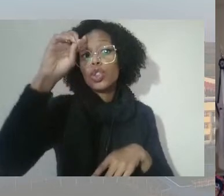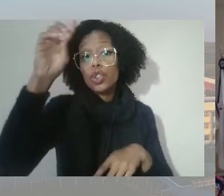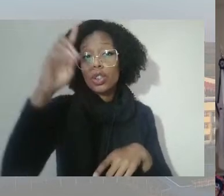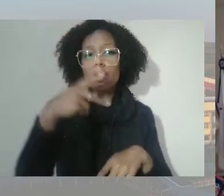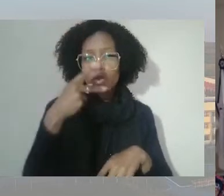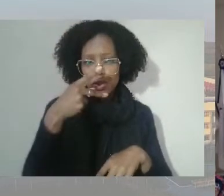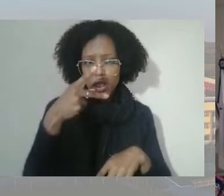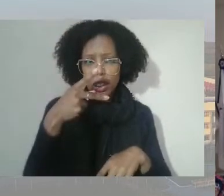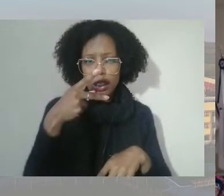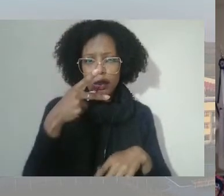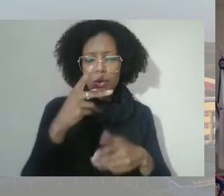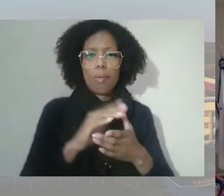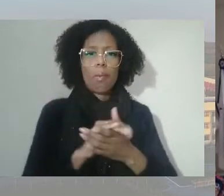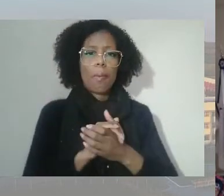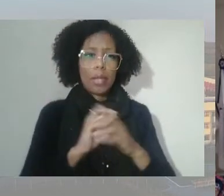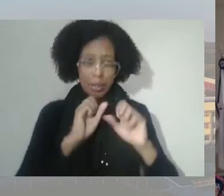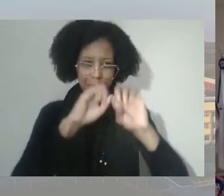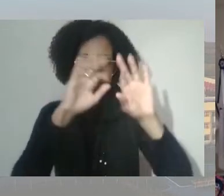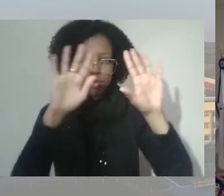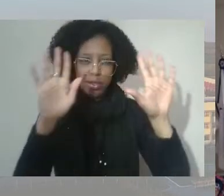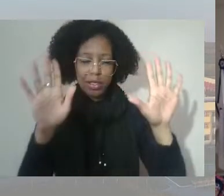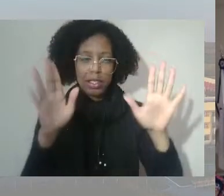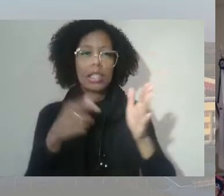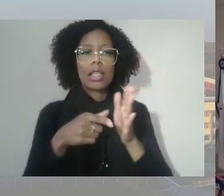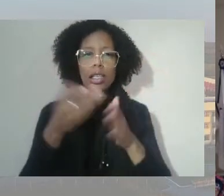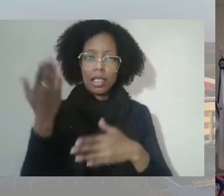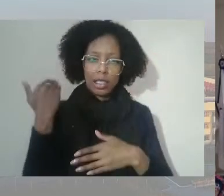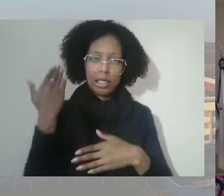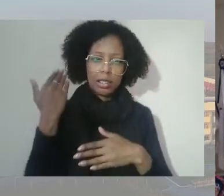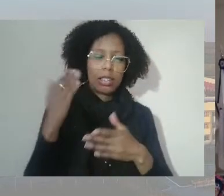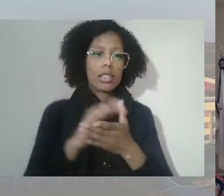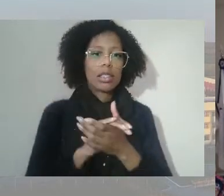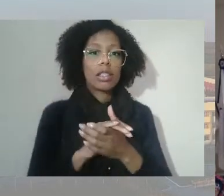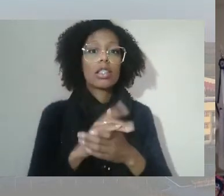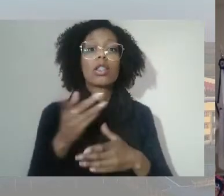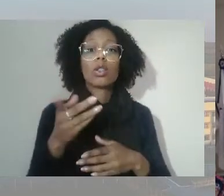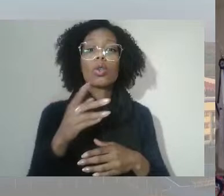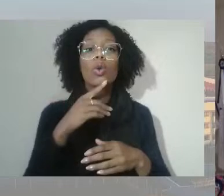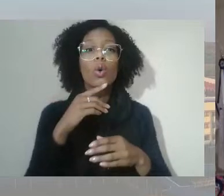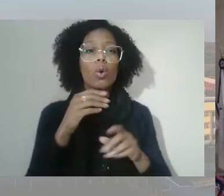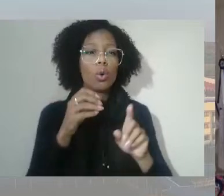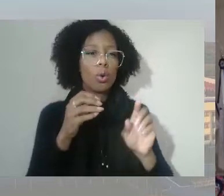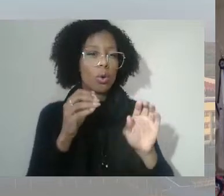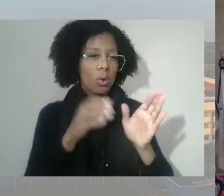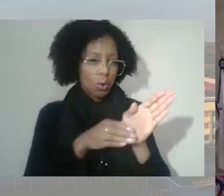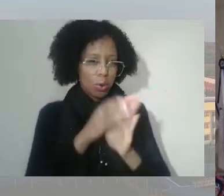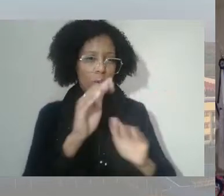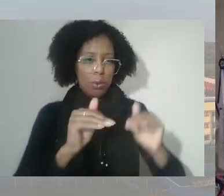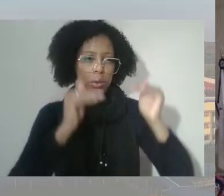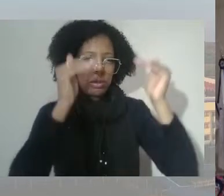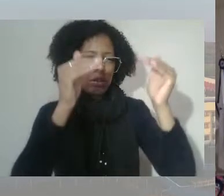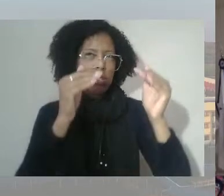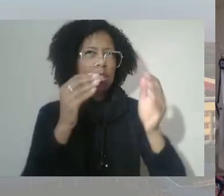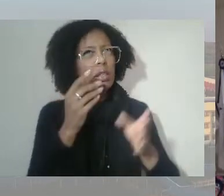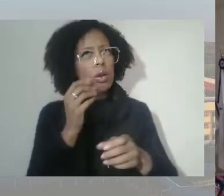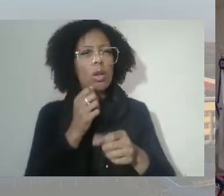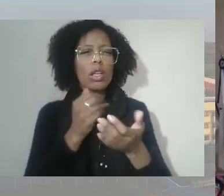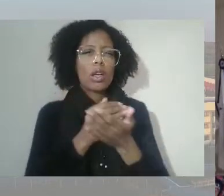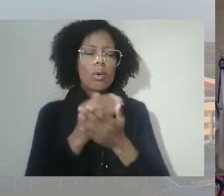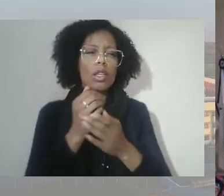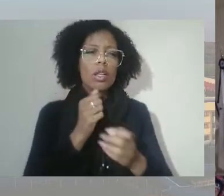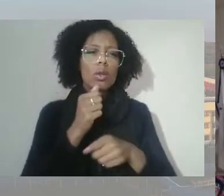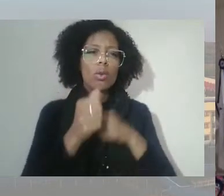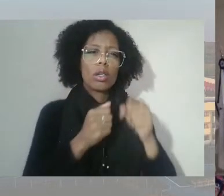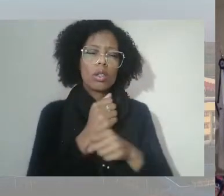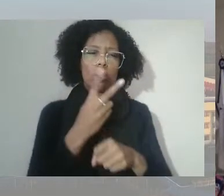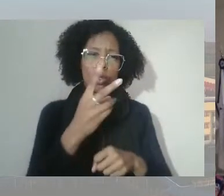esclarecer, há um tempo atrás, aqui no Consune, se deliberou que seria, em 2018, se não me falha a memória, sempre na Semana